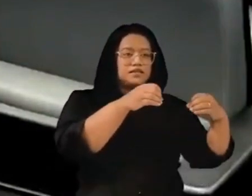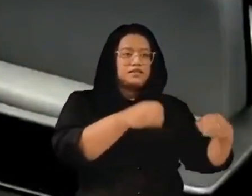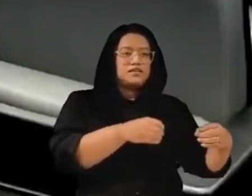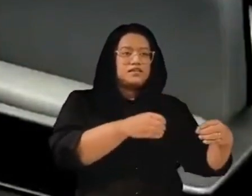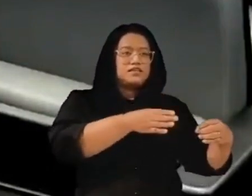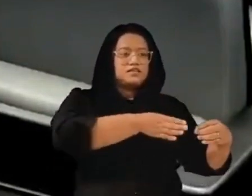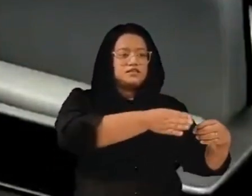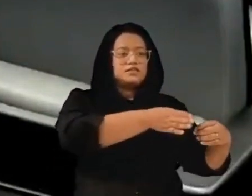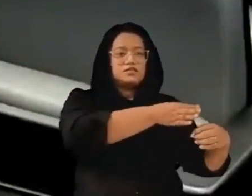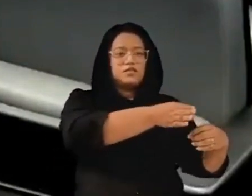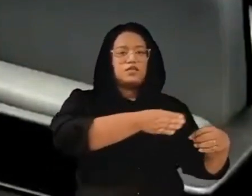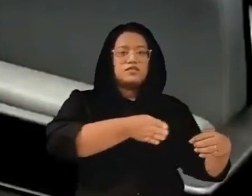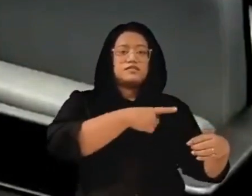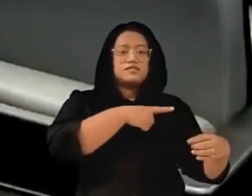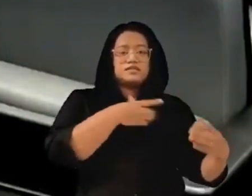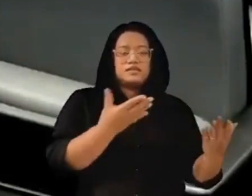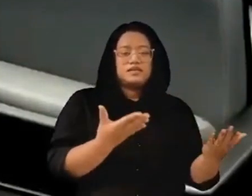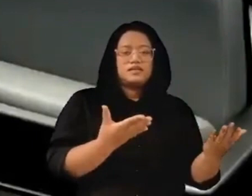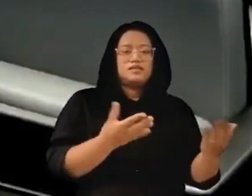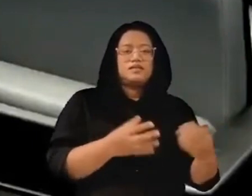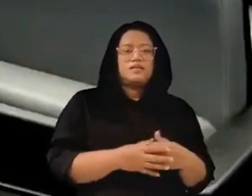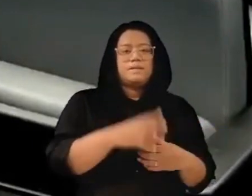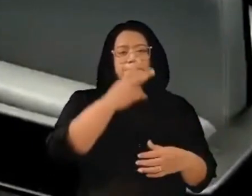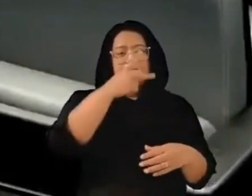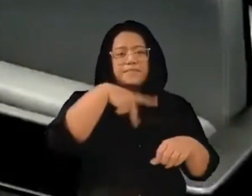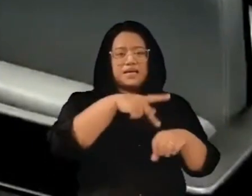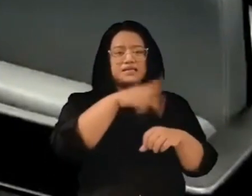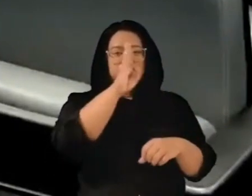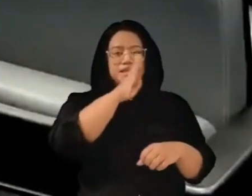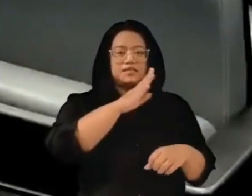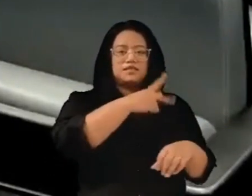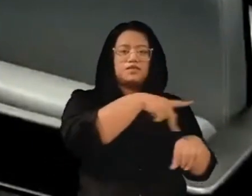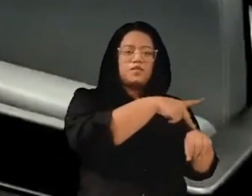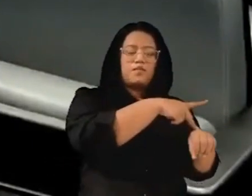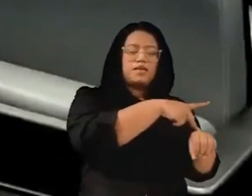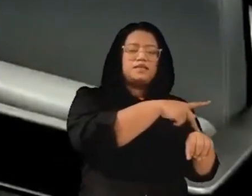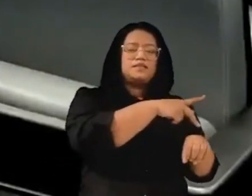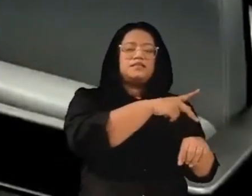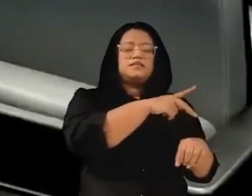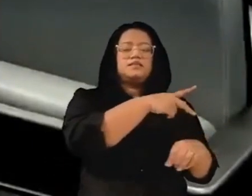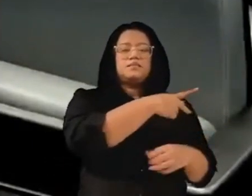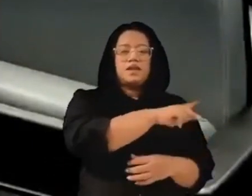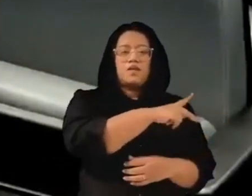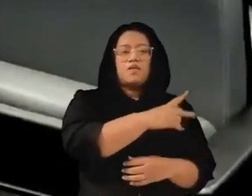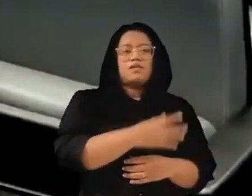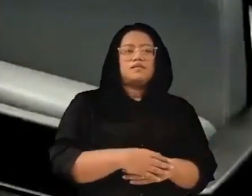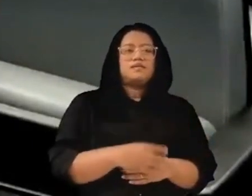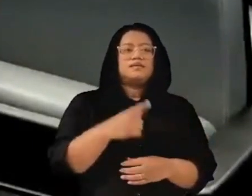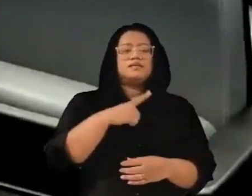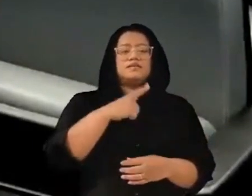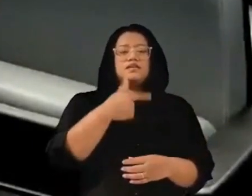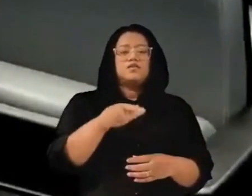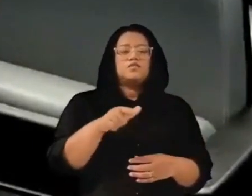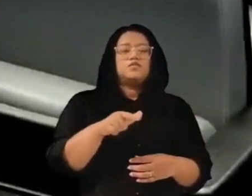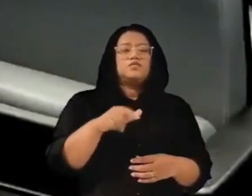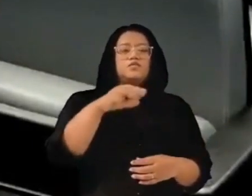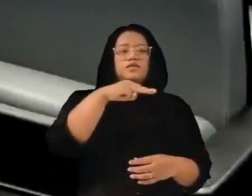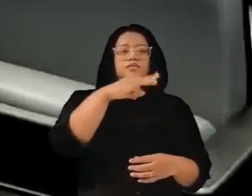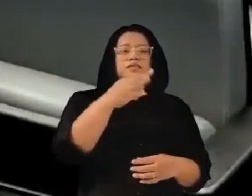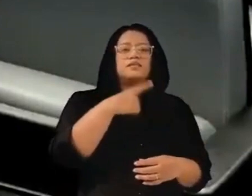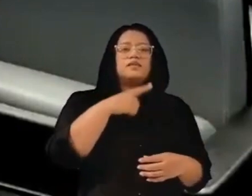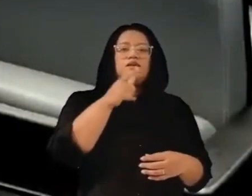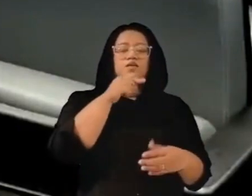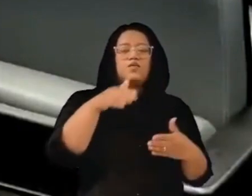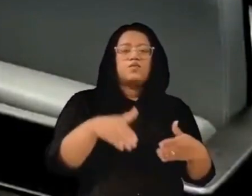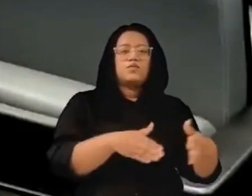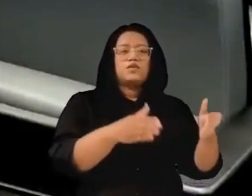da fronteira. E nós temos ali também no Mato Grosso do Sul o Rio Paraguai, o